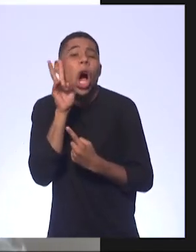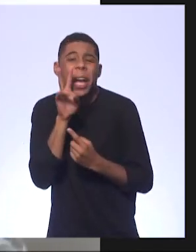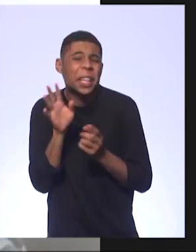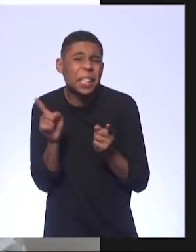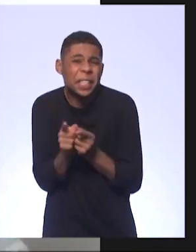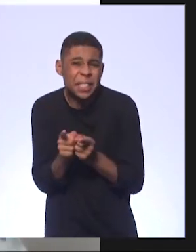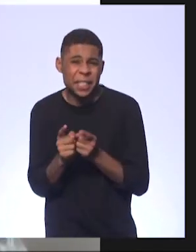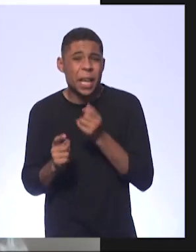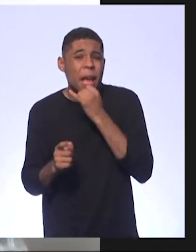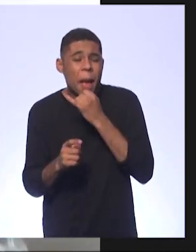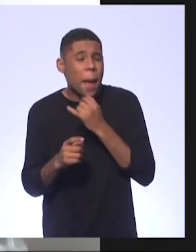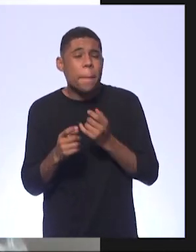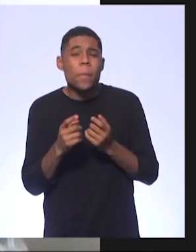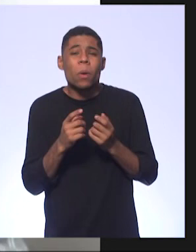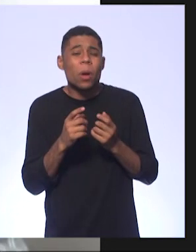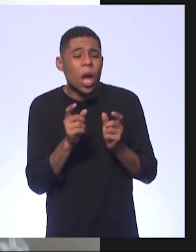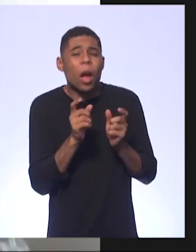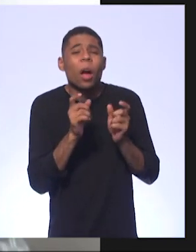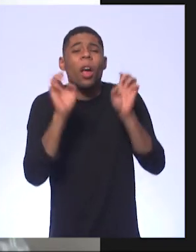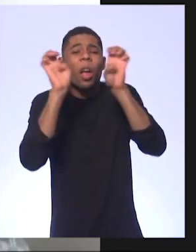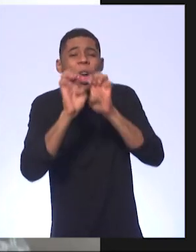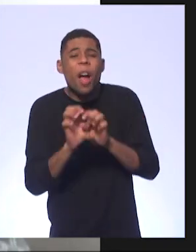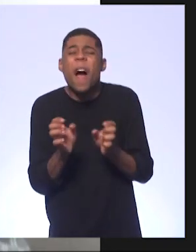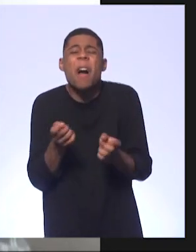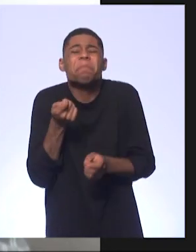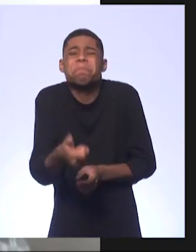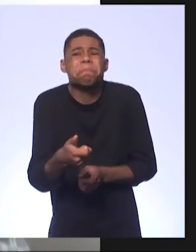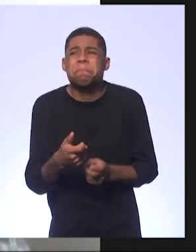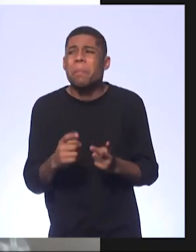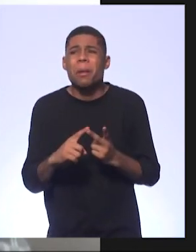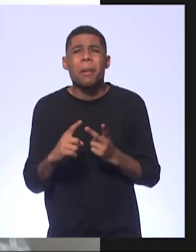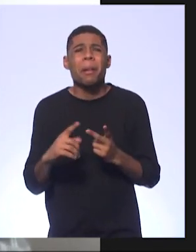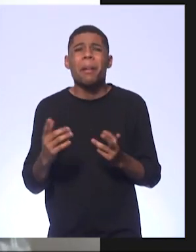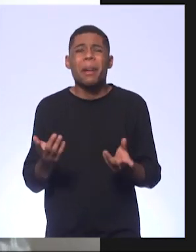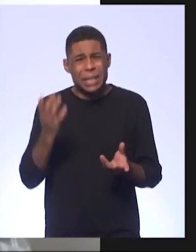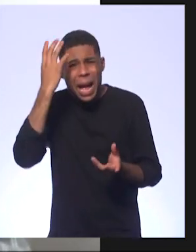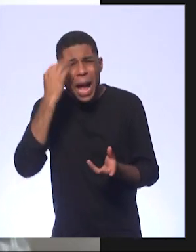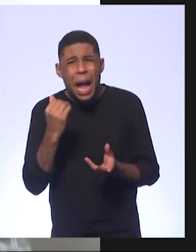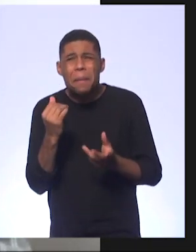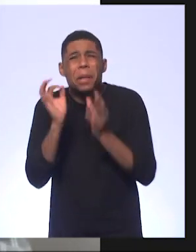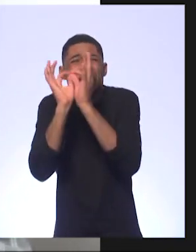de vocabulário simples, estrutura frasal também pouco